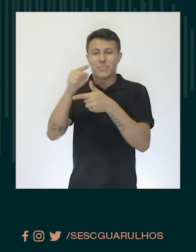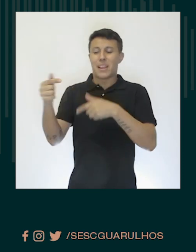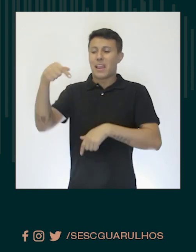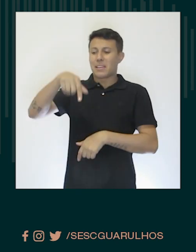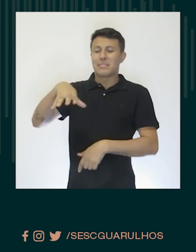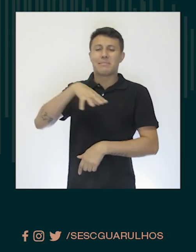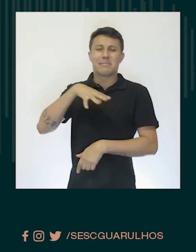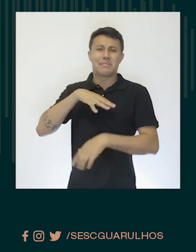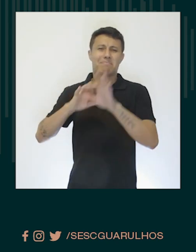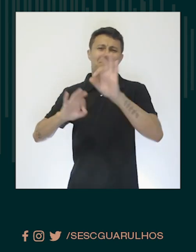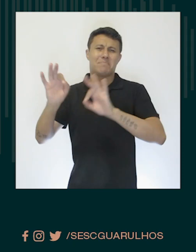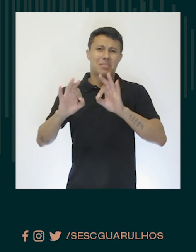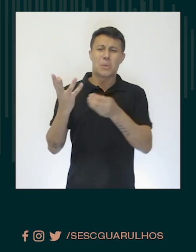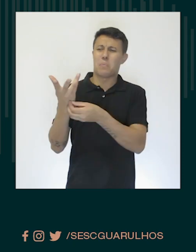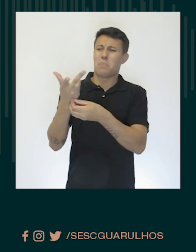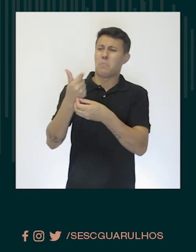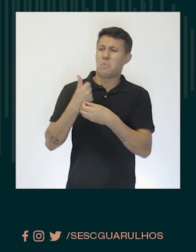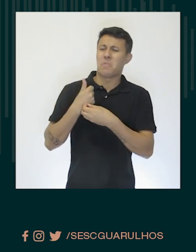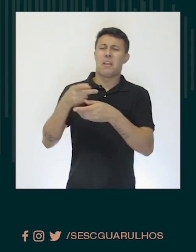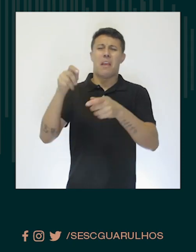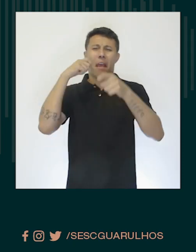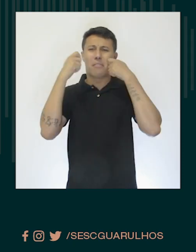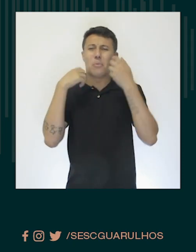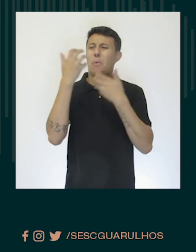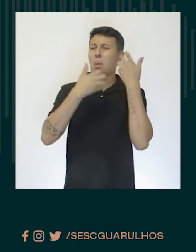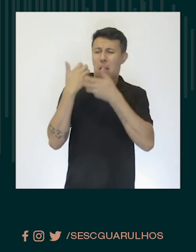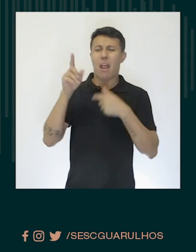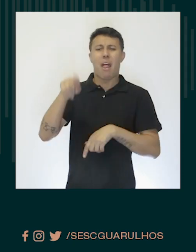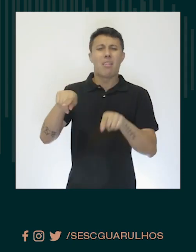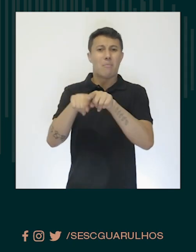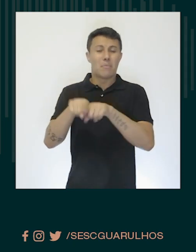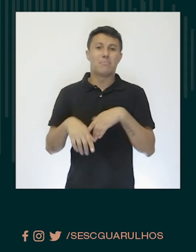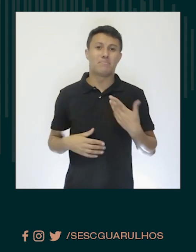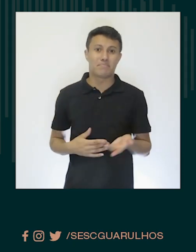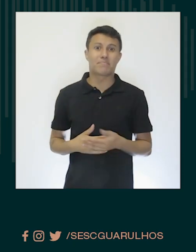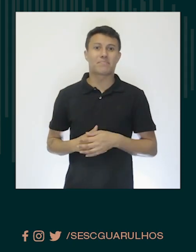fotógrafa aqui da cidade, o João é um multiartista, ator, cantor.